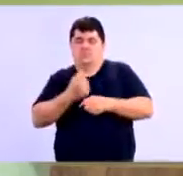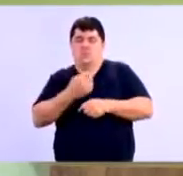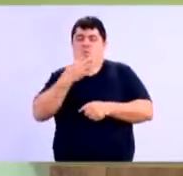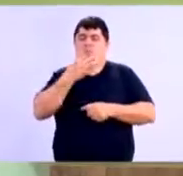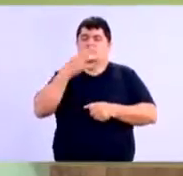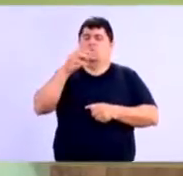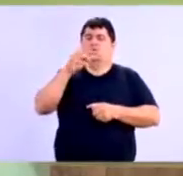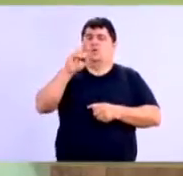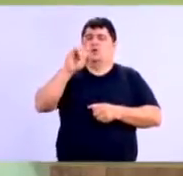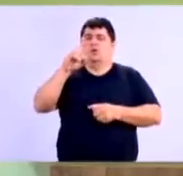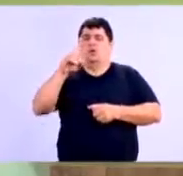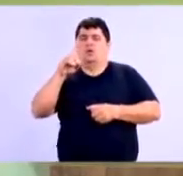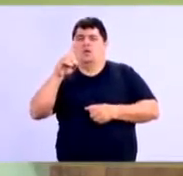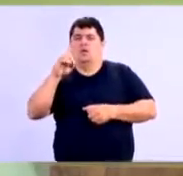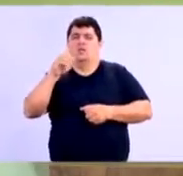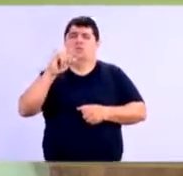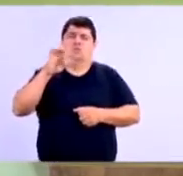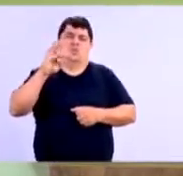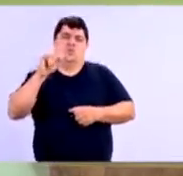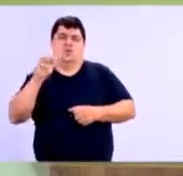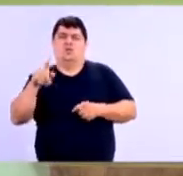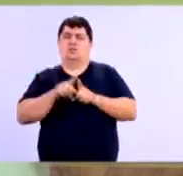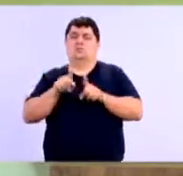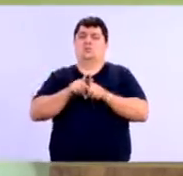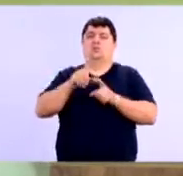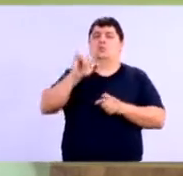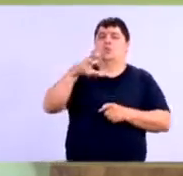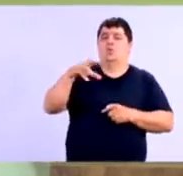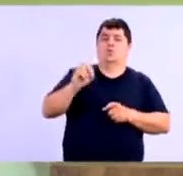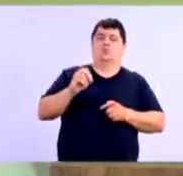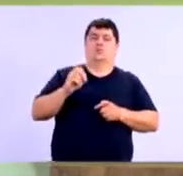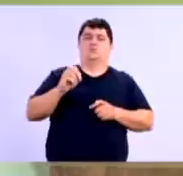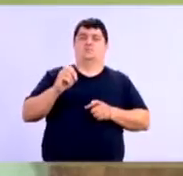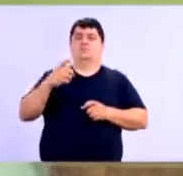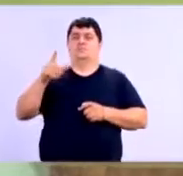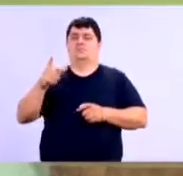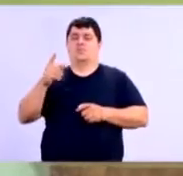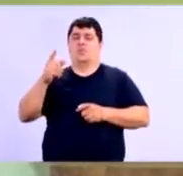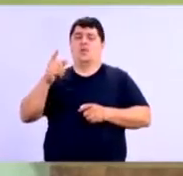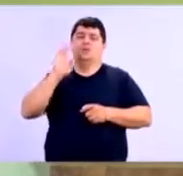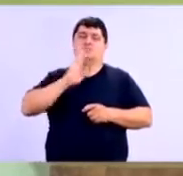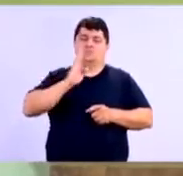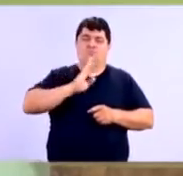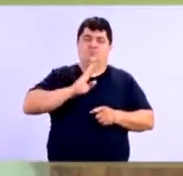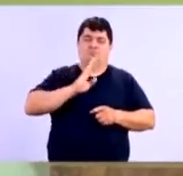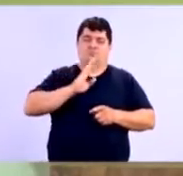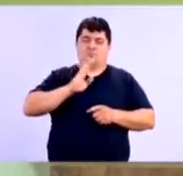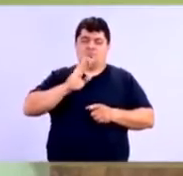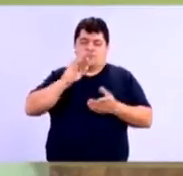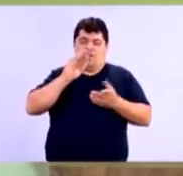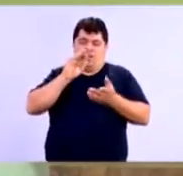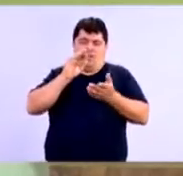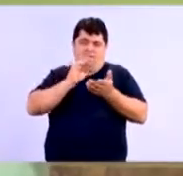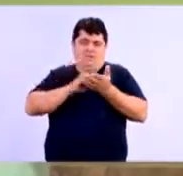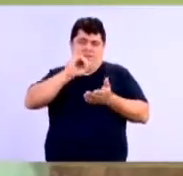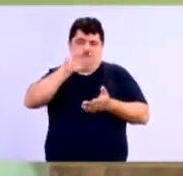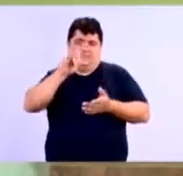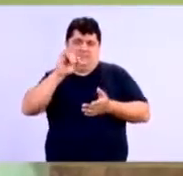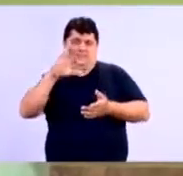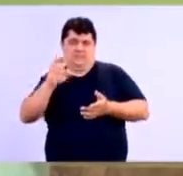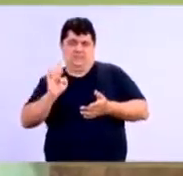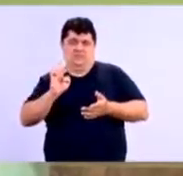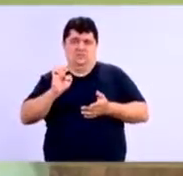de rentabilidade e de lucratividade. Outra coisa interessante de colocar é que esses índices, eles nunca podem ser